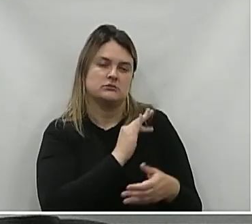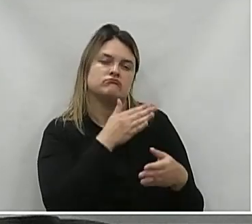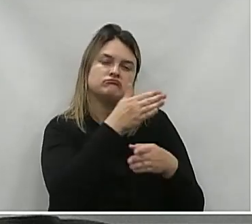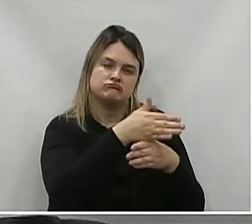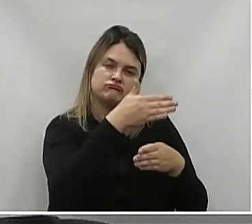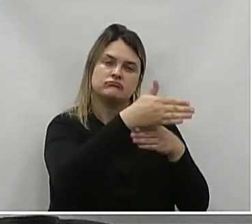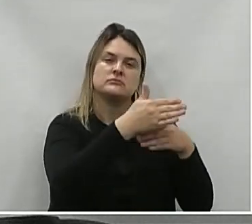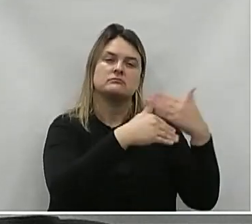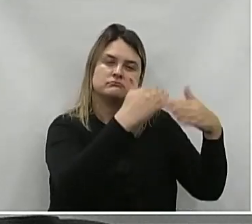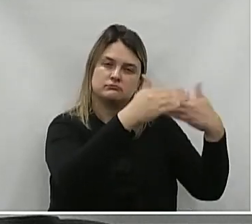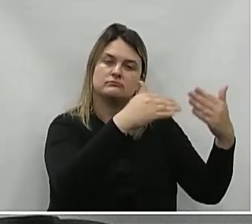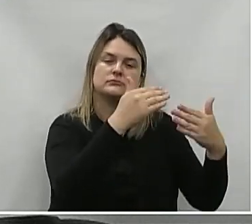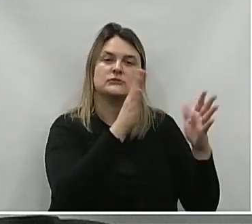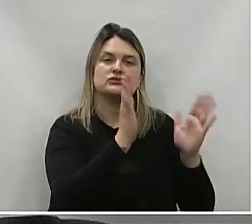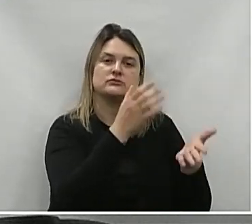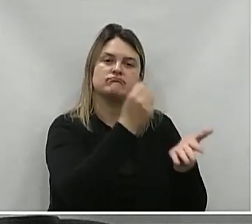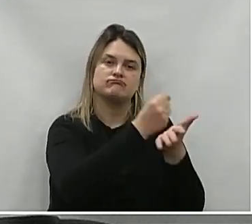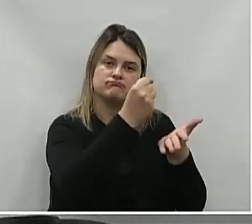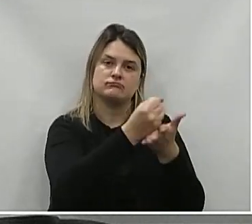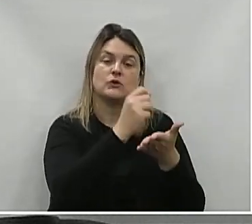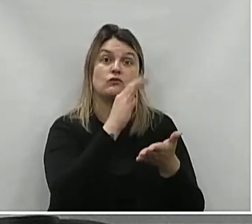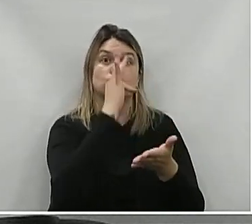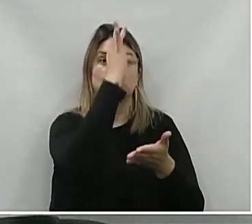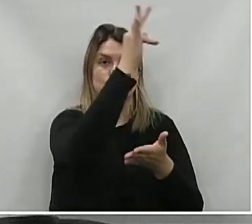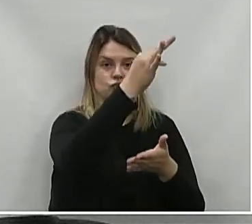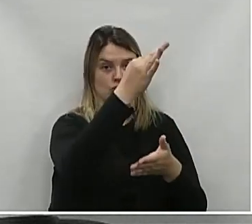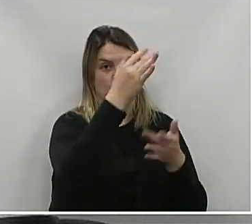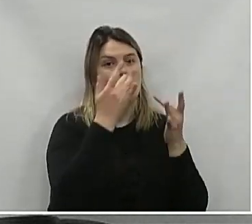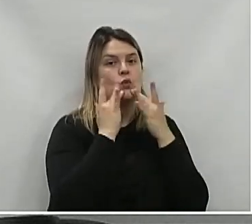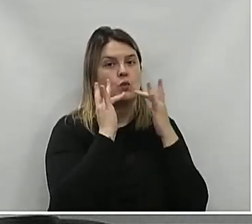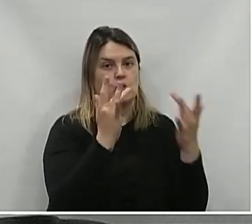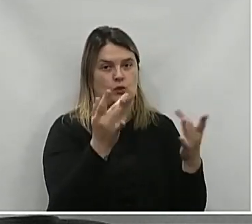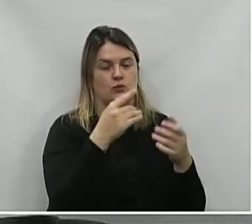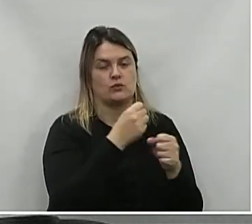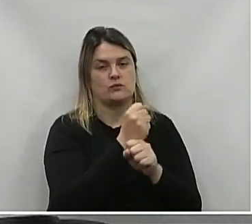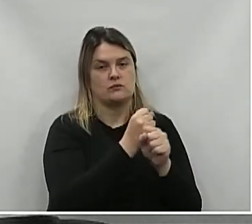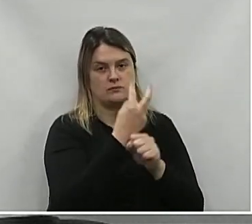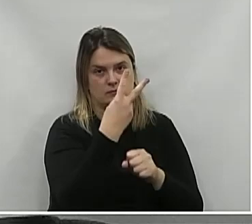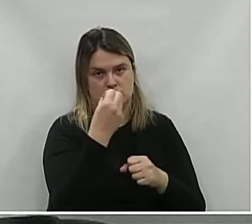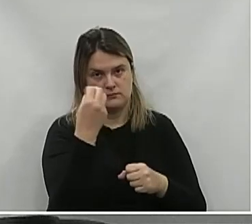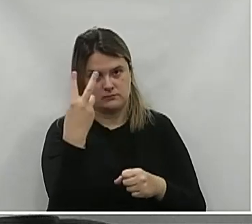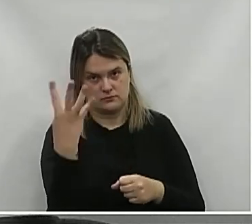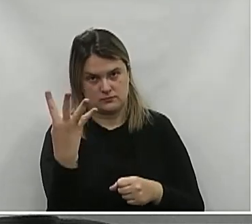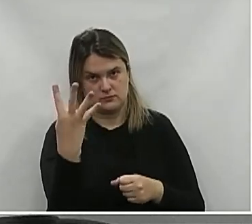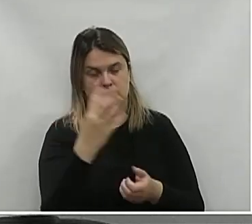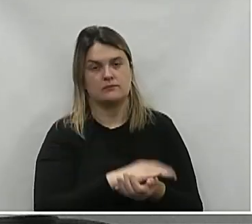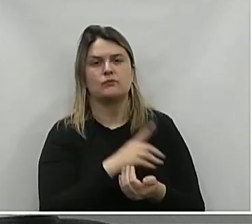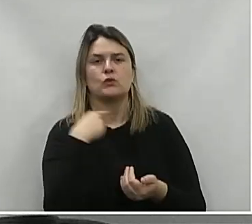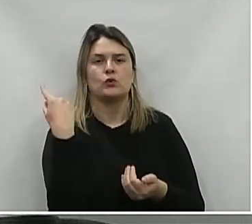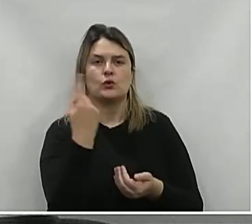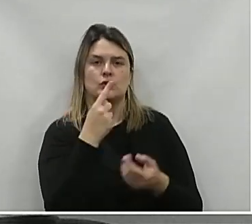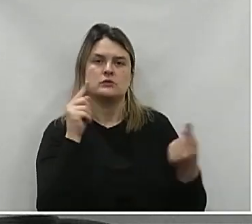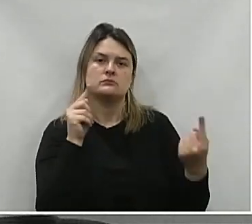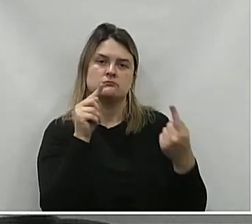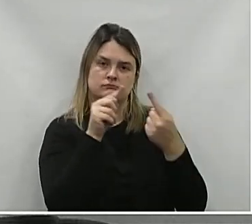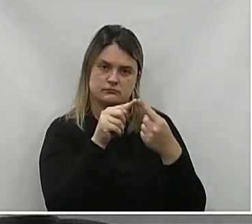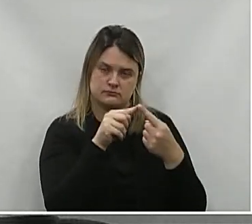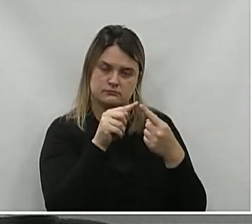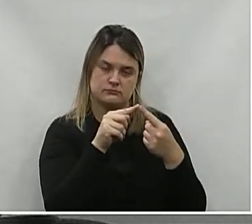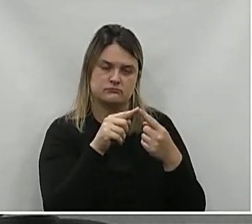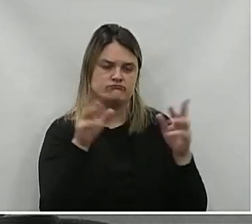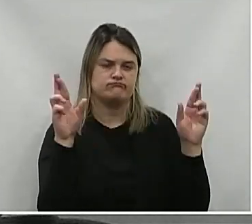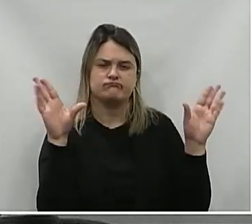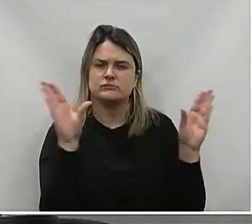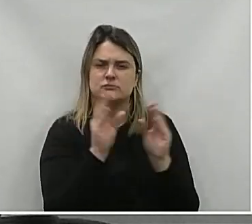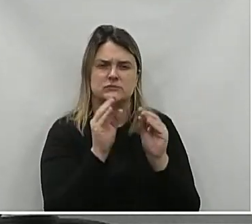gente formalize isso já a partir de 2024. Então, o objetivo dessa